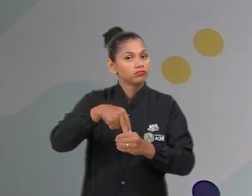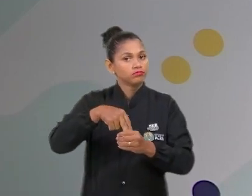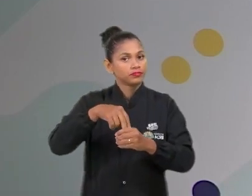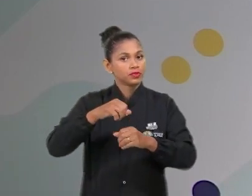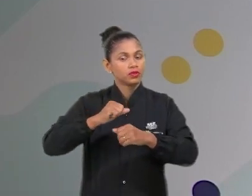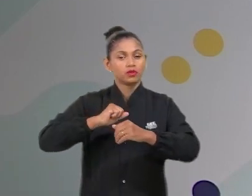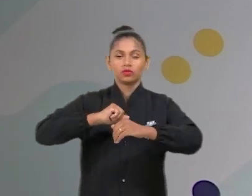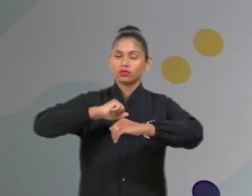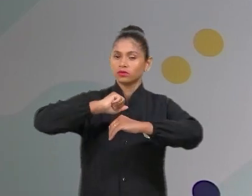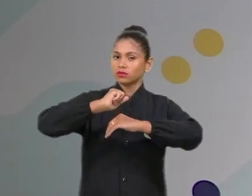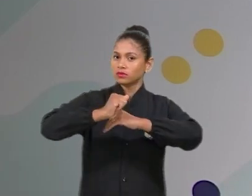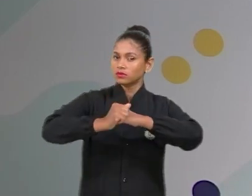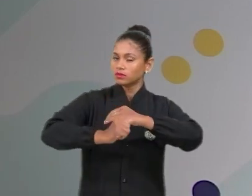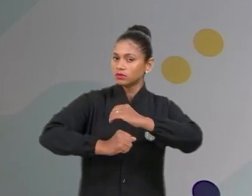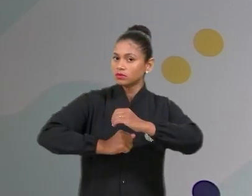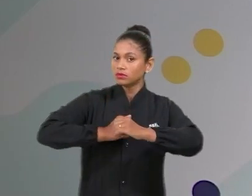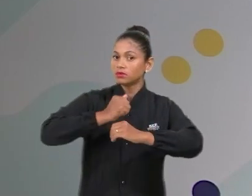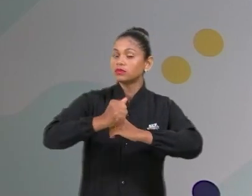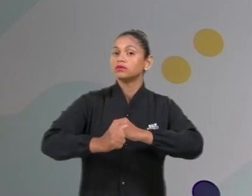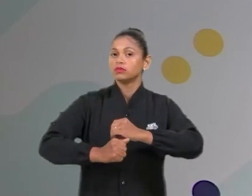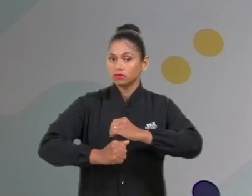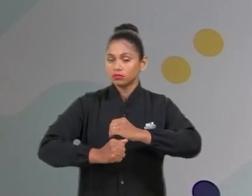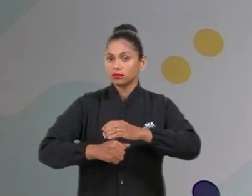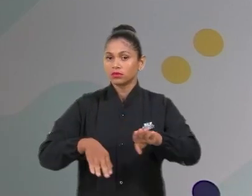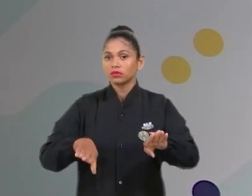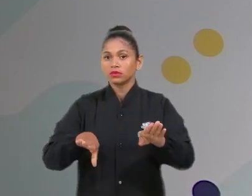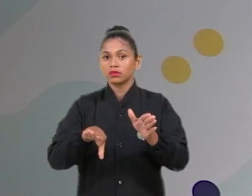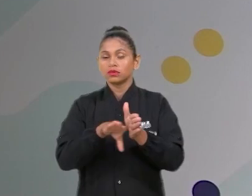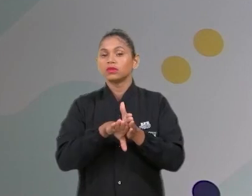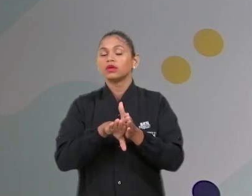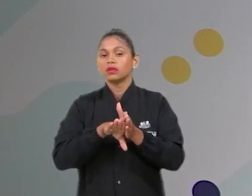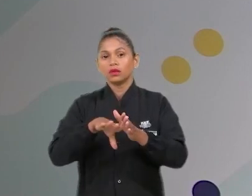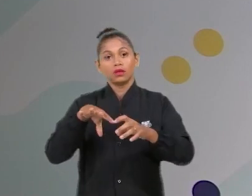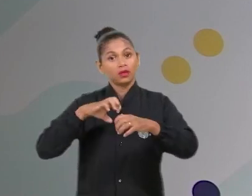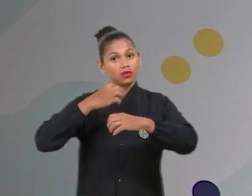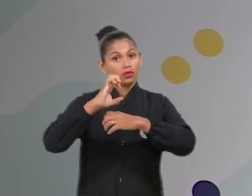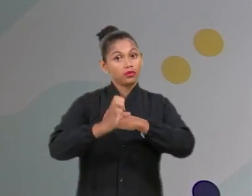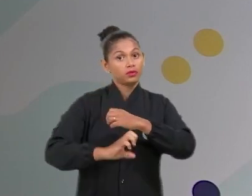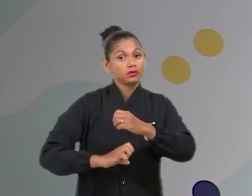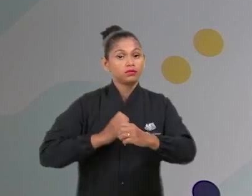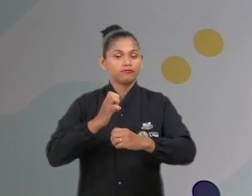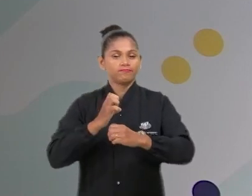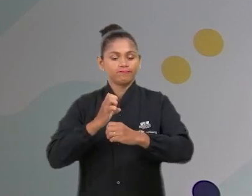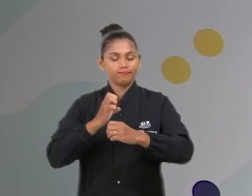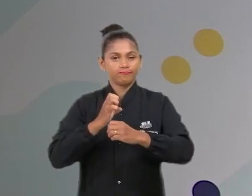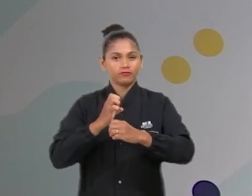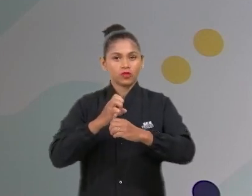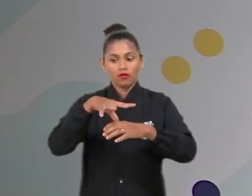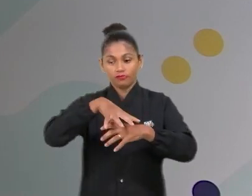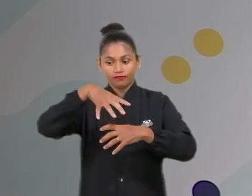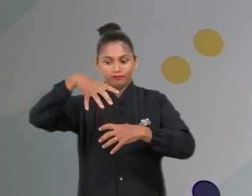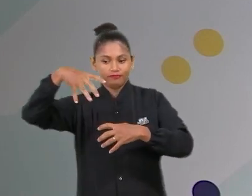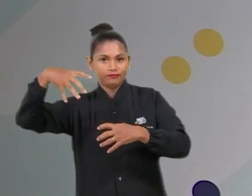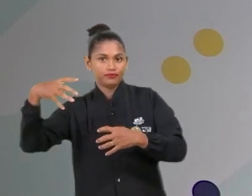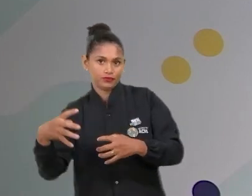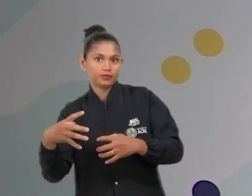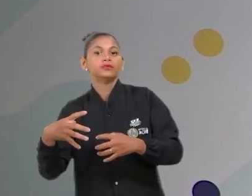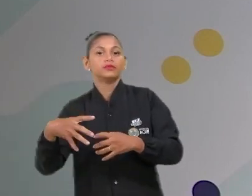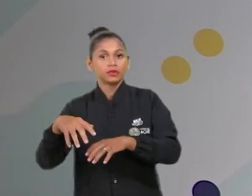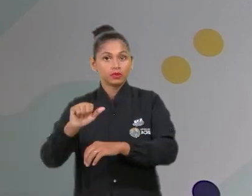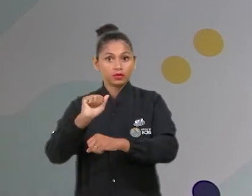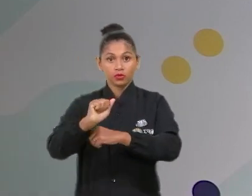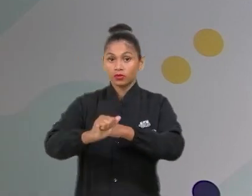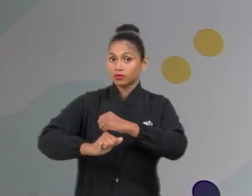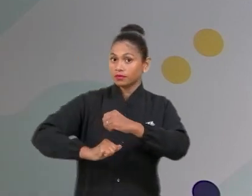até chegar no elemento no elétron mais externo daquele átomo, ou seja, a sua camada